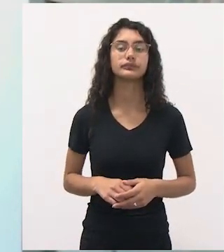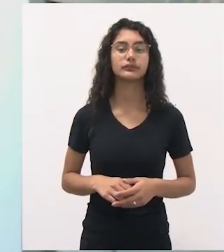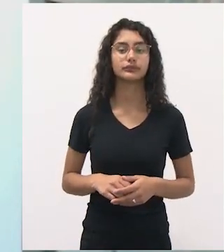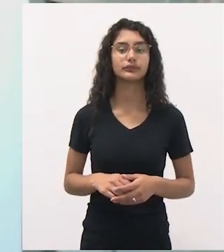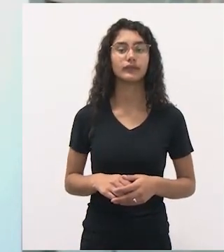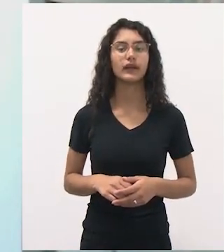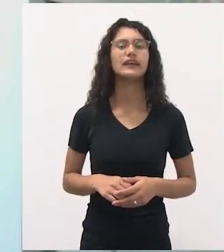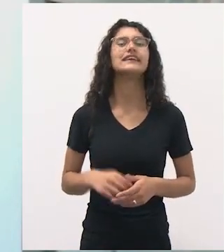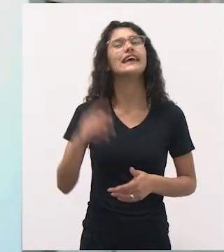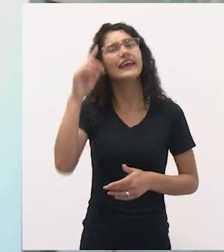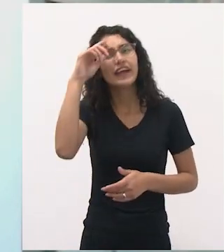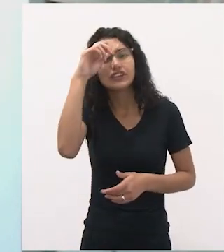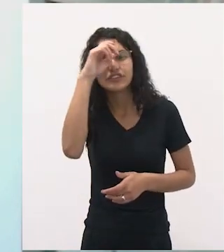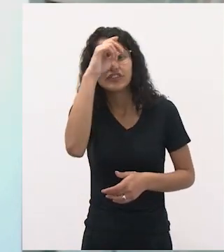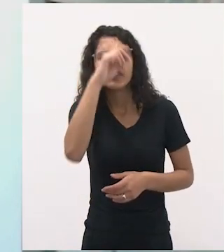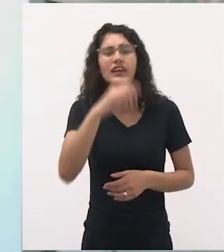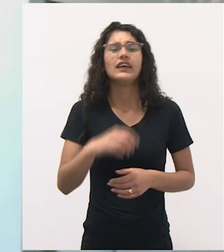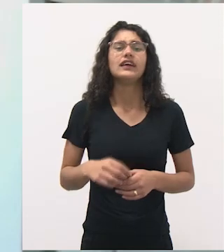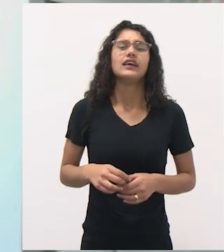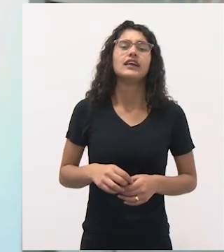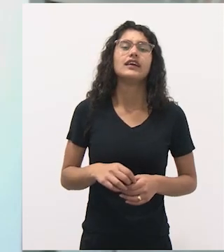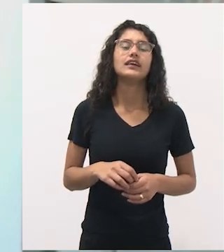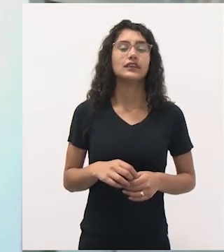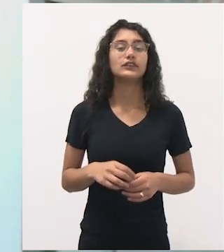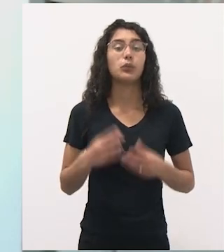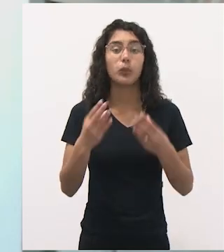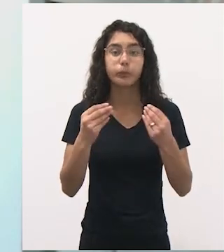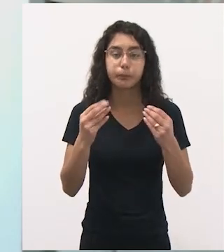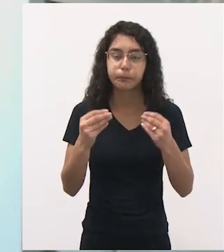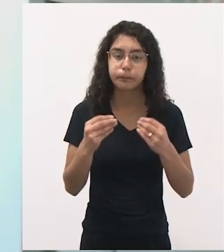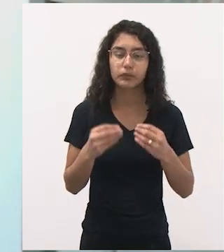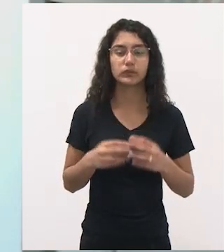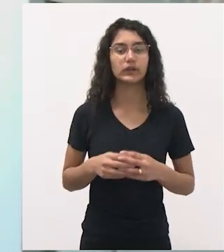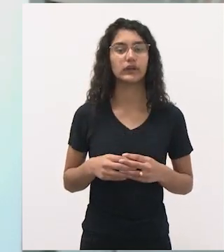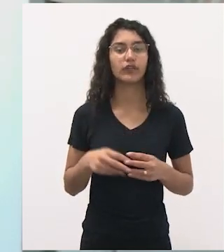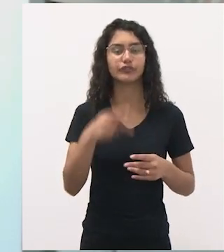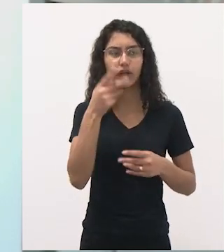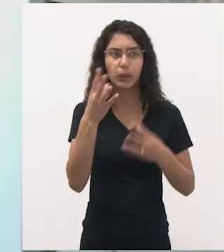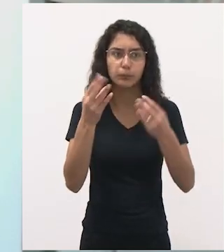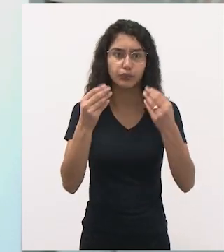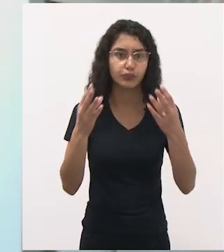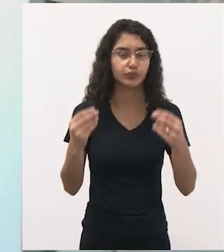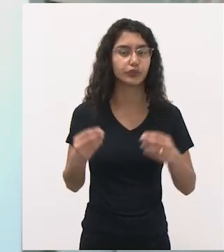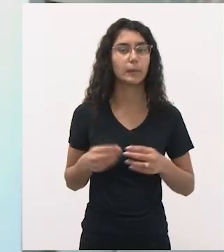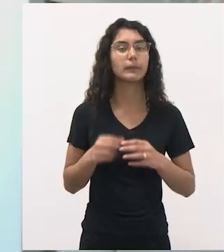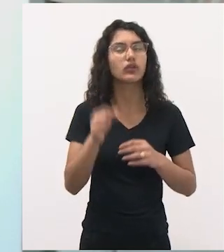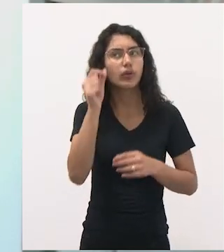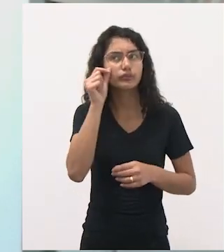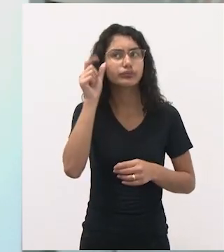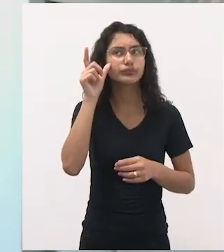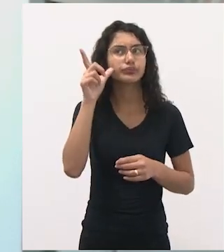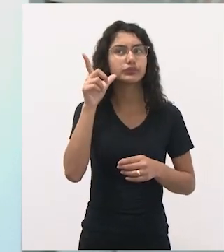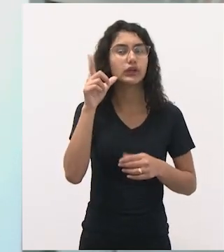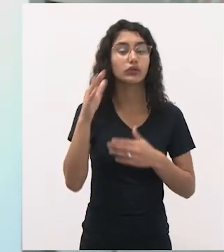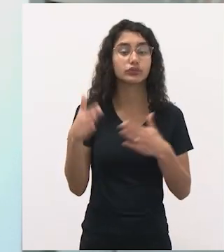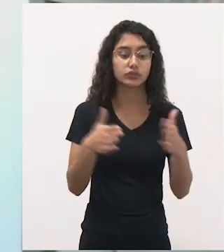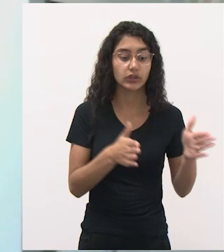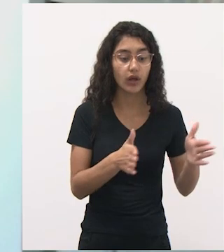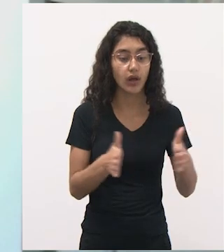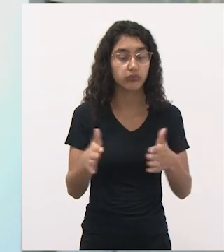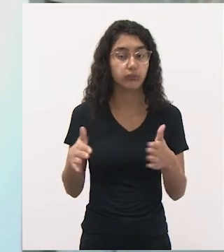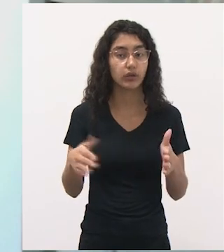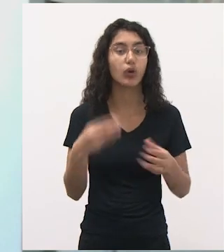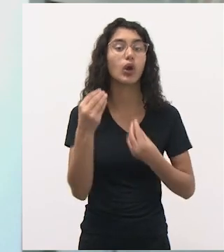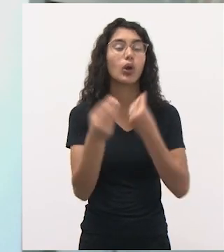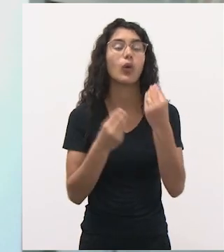é complexo, falei muitas informações em pouco tempo, mas é só para despertar aí outros caminhos e para despertar